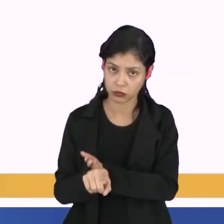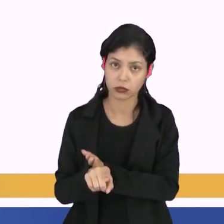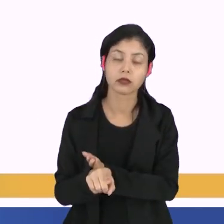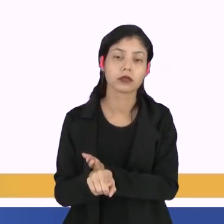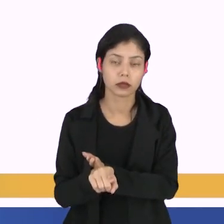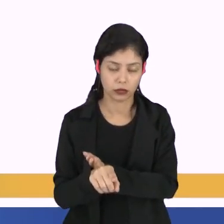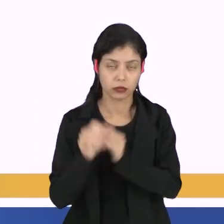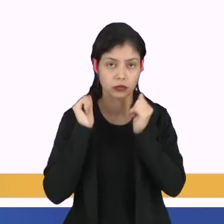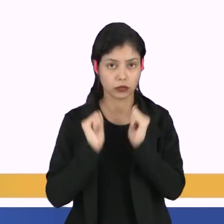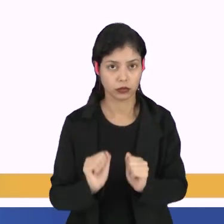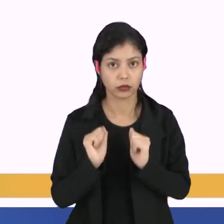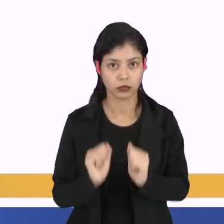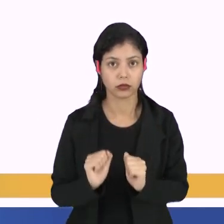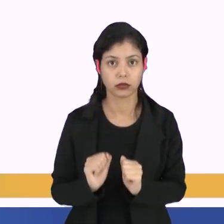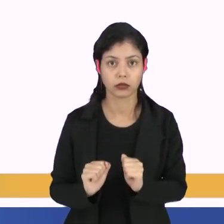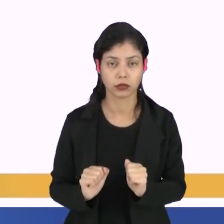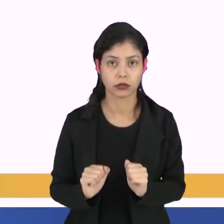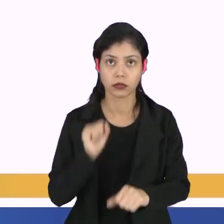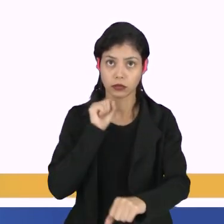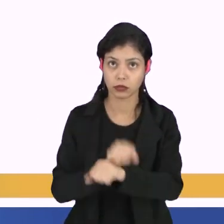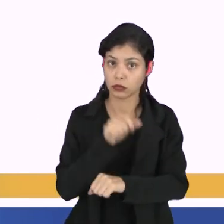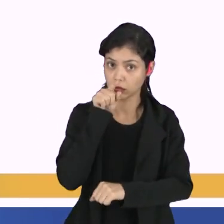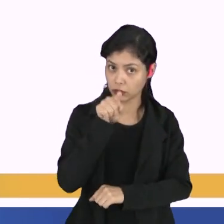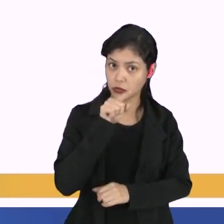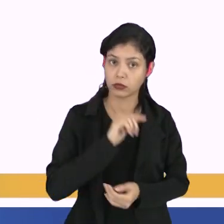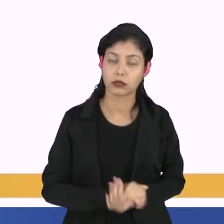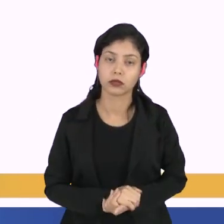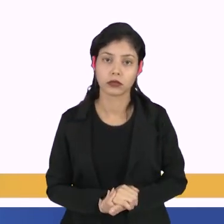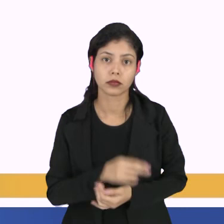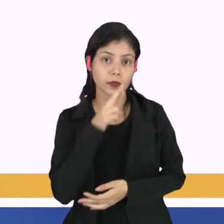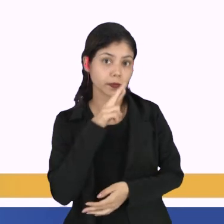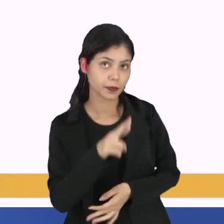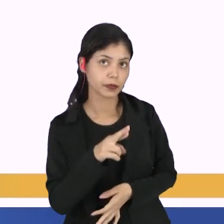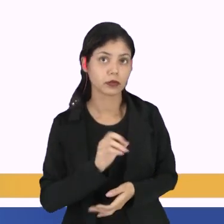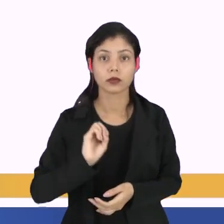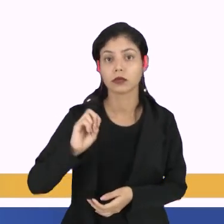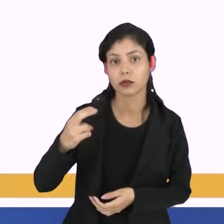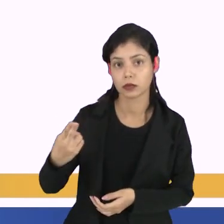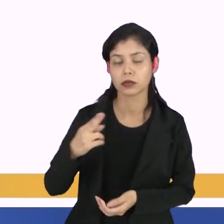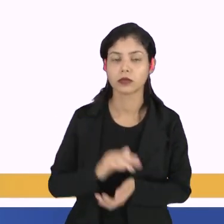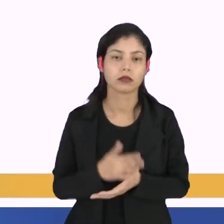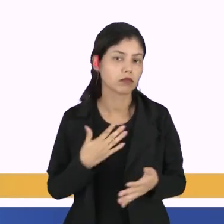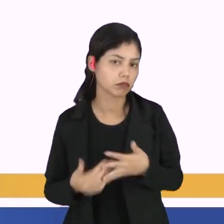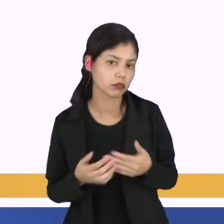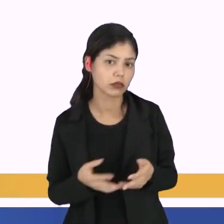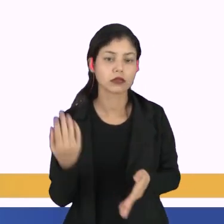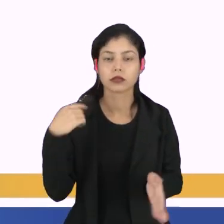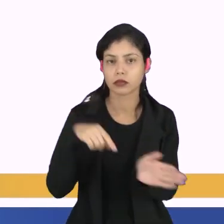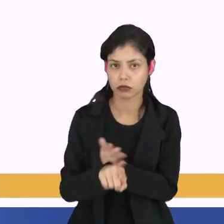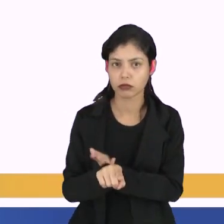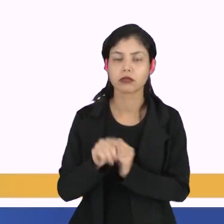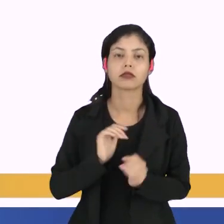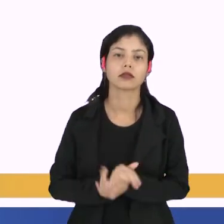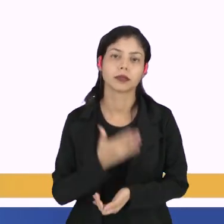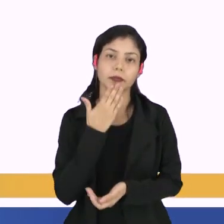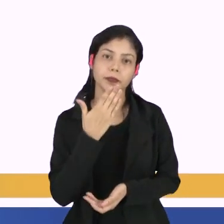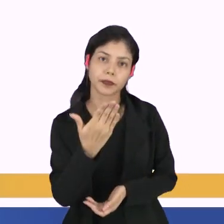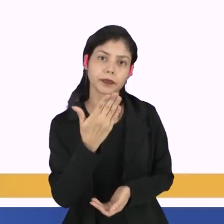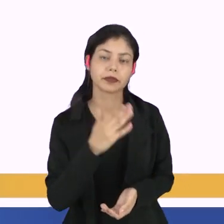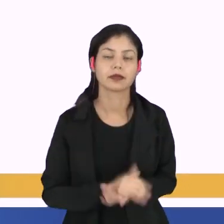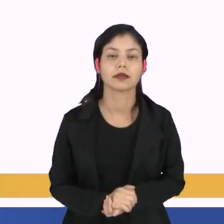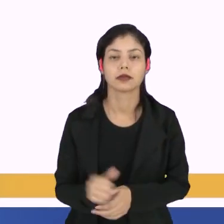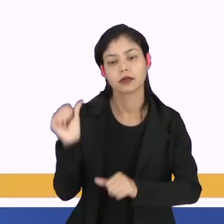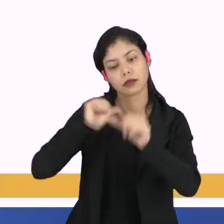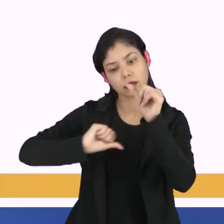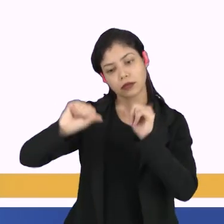situação, nós podemos parar aqui, essa resolução, ou, dependendo do enunciado, ele pedirá que